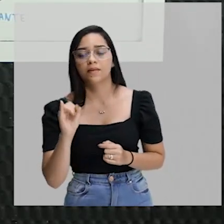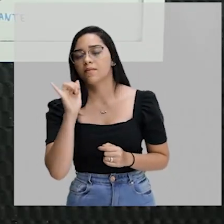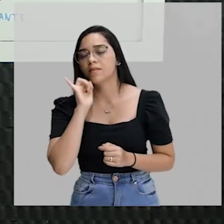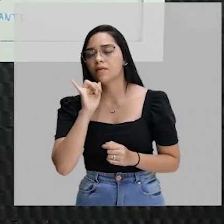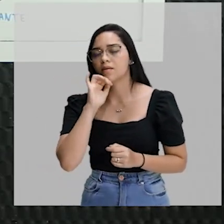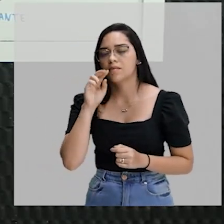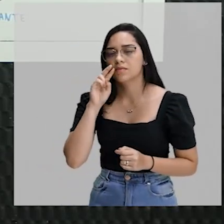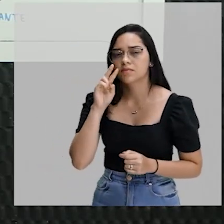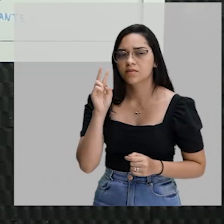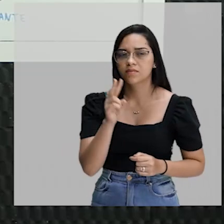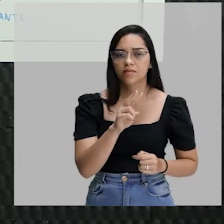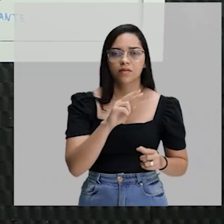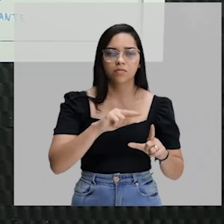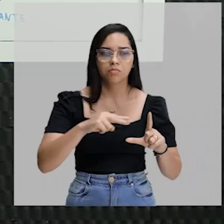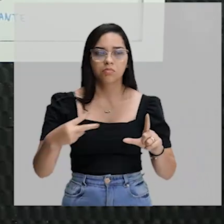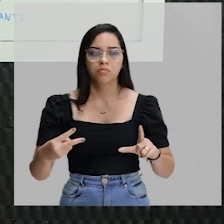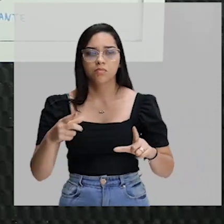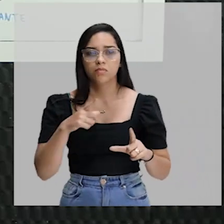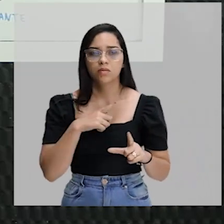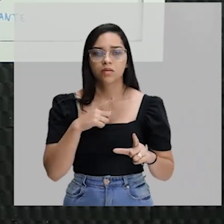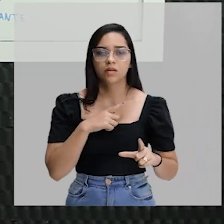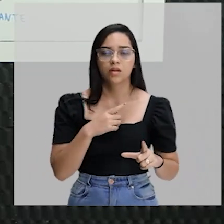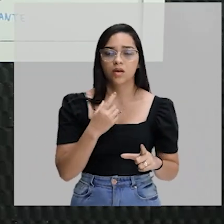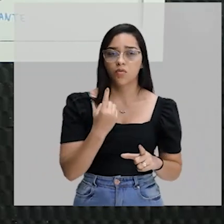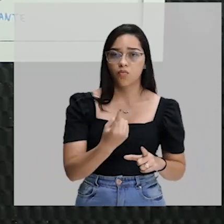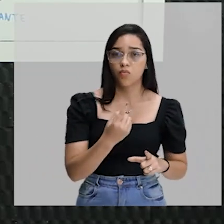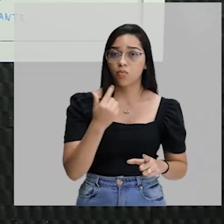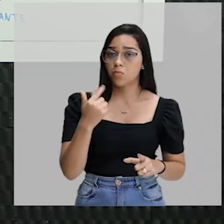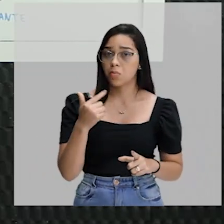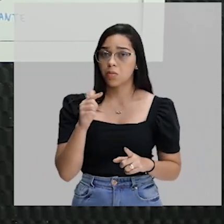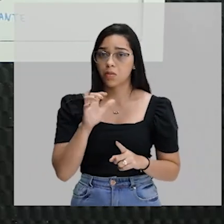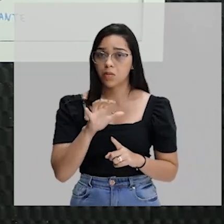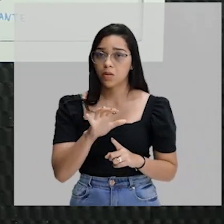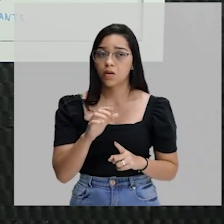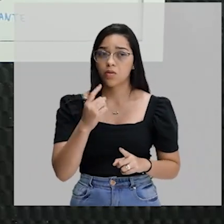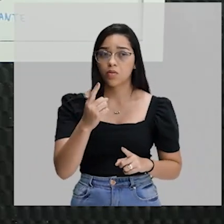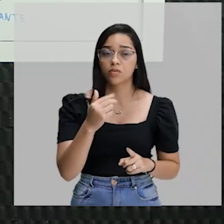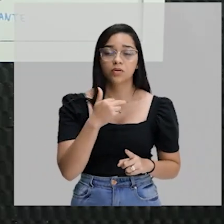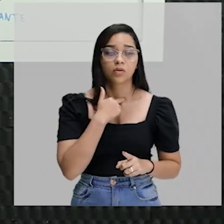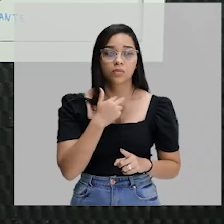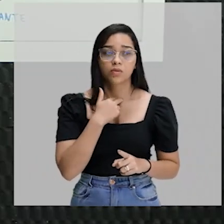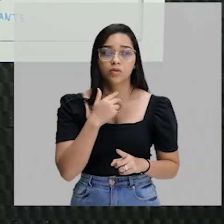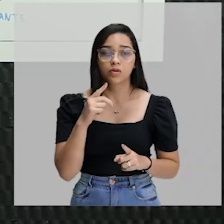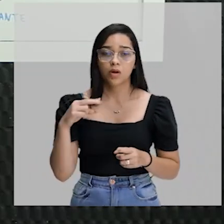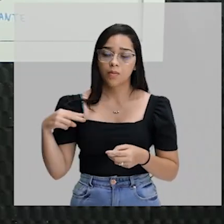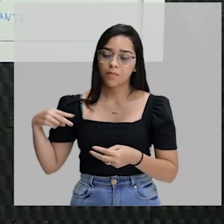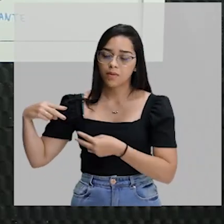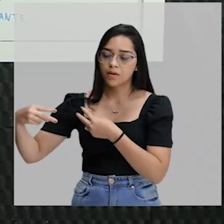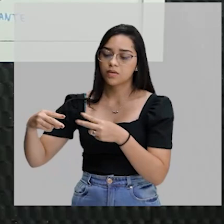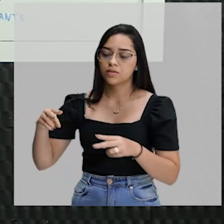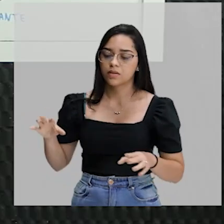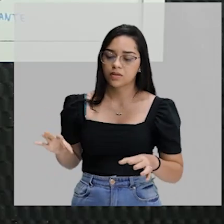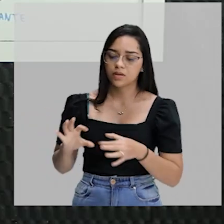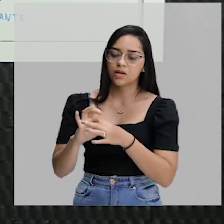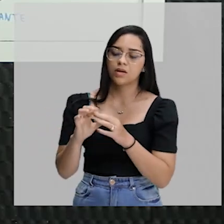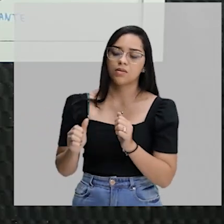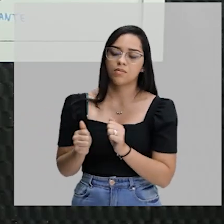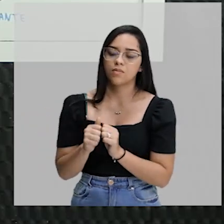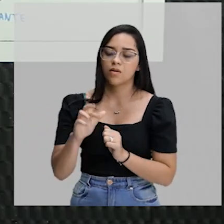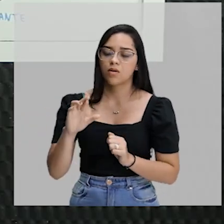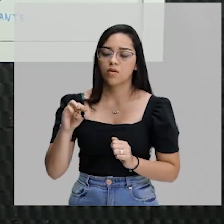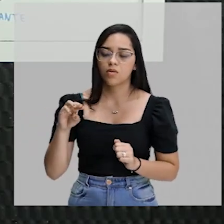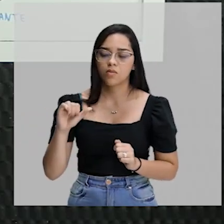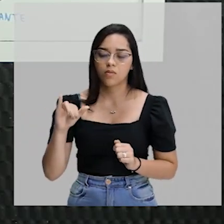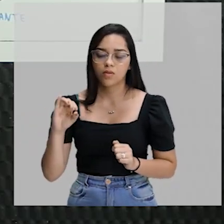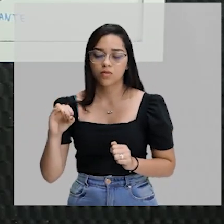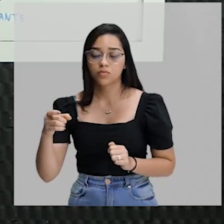você olhar para um heredograma e um dos indivíduos aqui não for afetado, então você não pode dizer que é uma herança ligada ao cromossomo